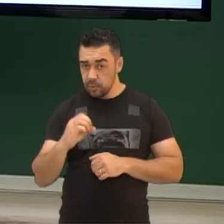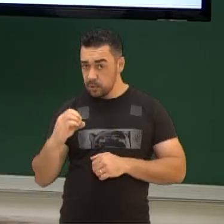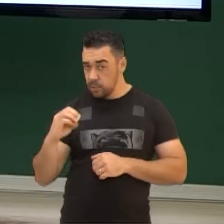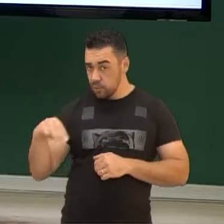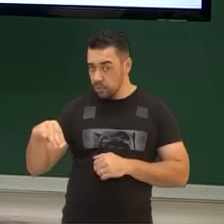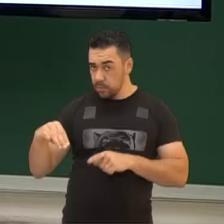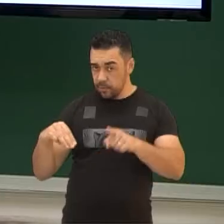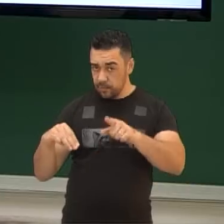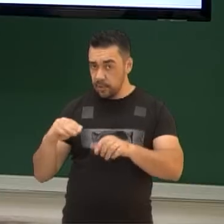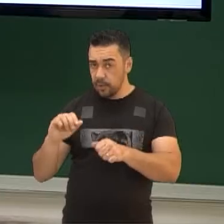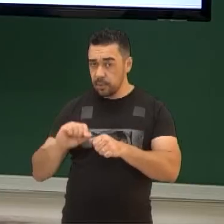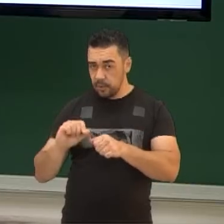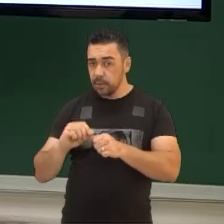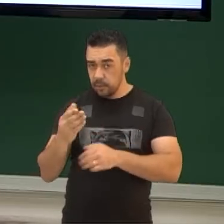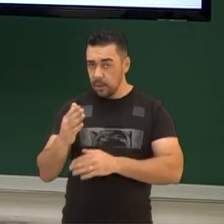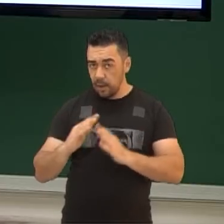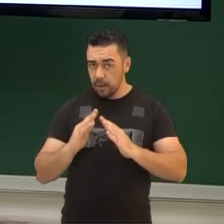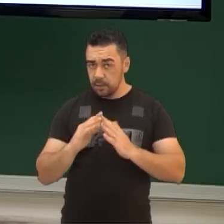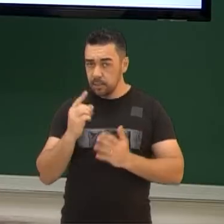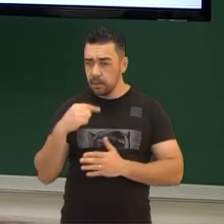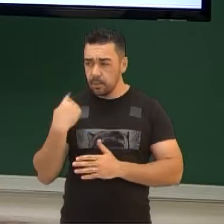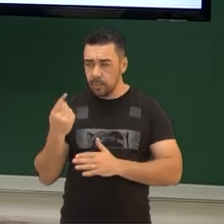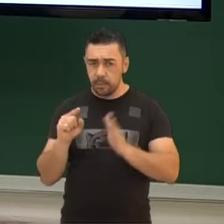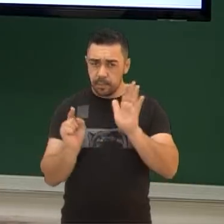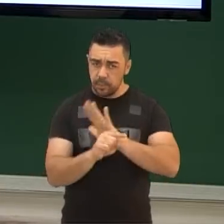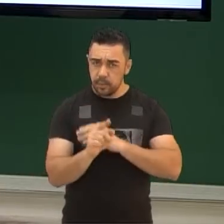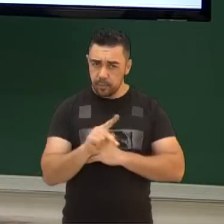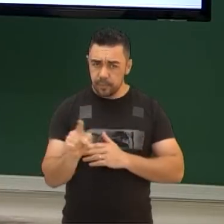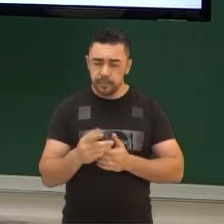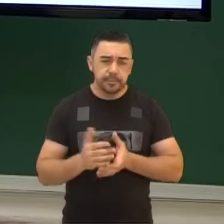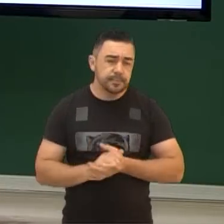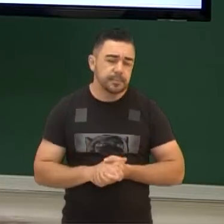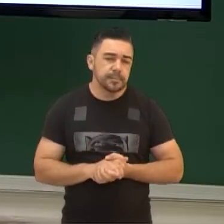Tentem transformar em casa, tá, pessoal? Depois perguntem lá para o professor.